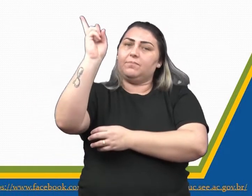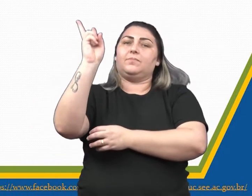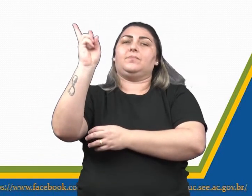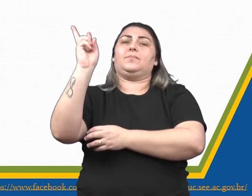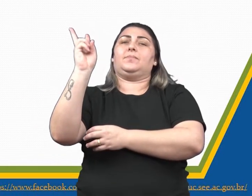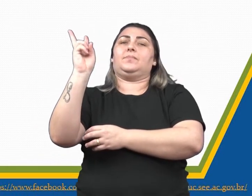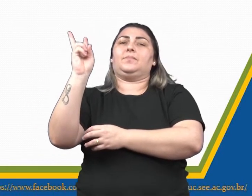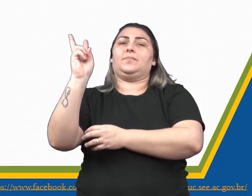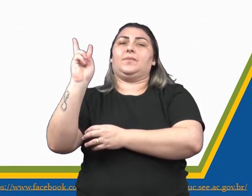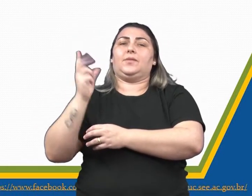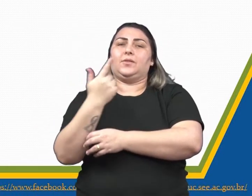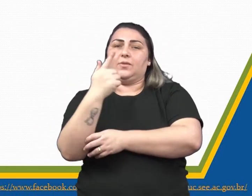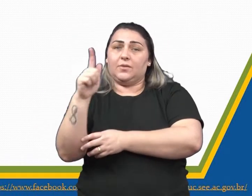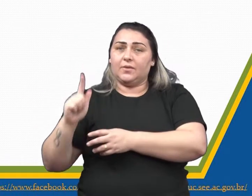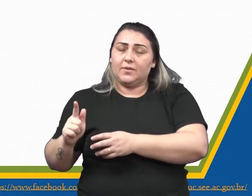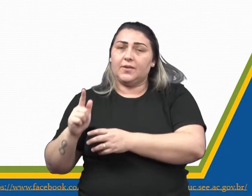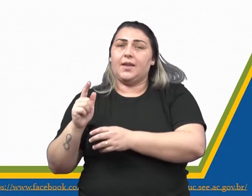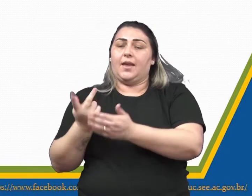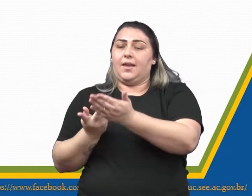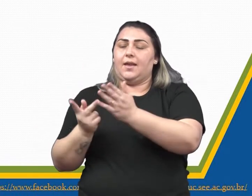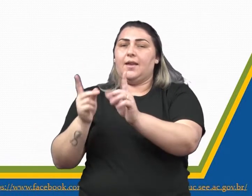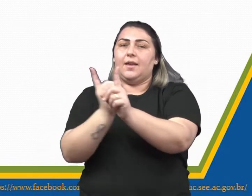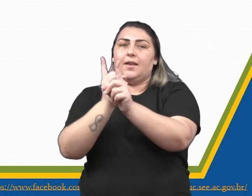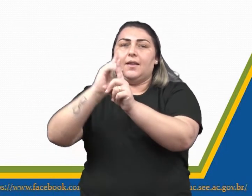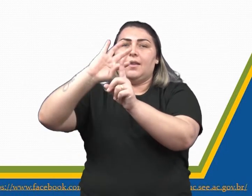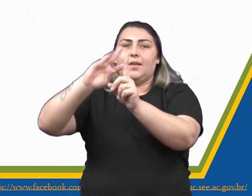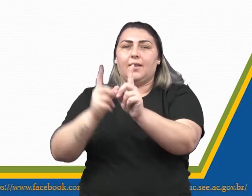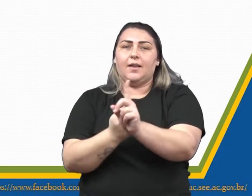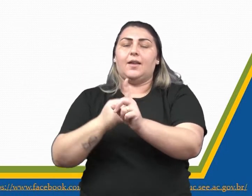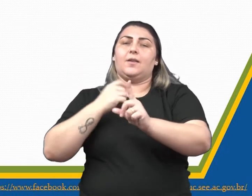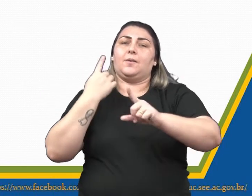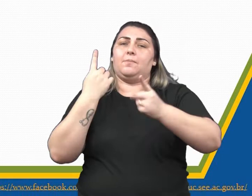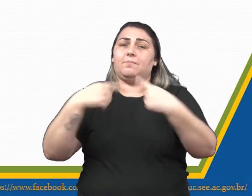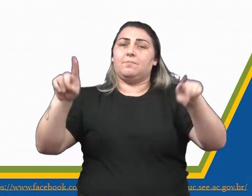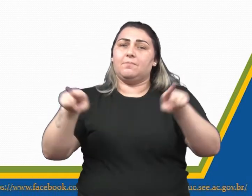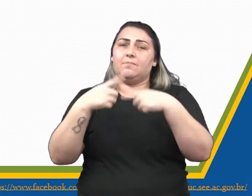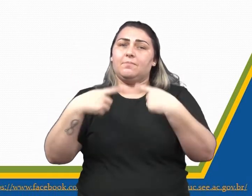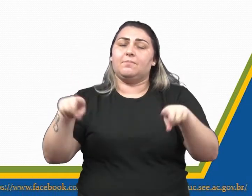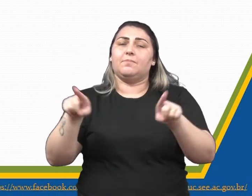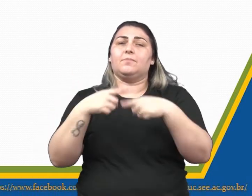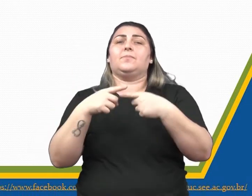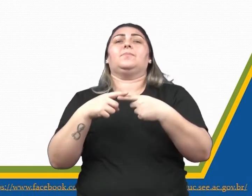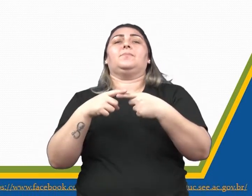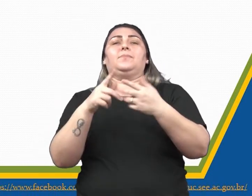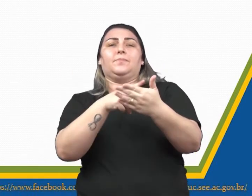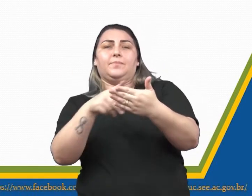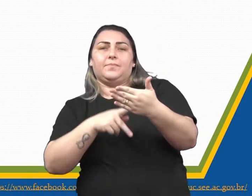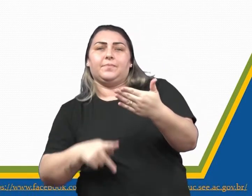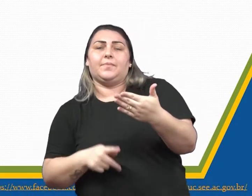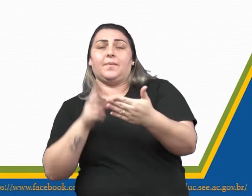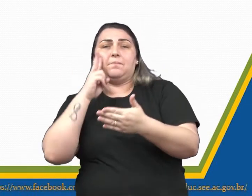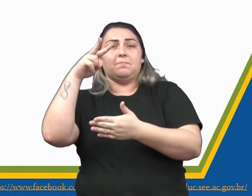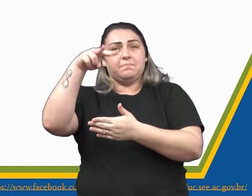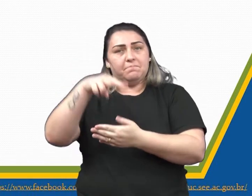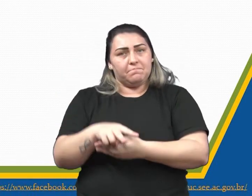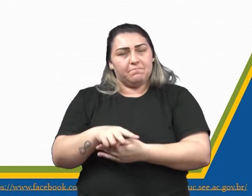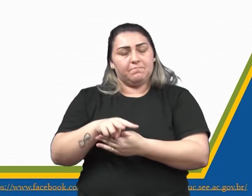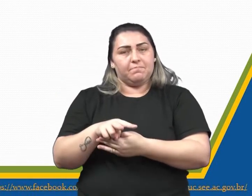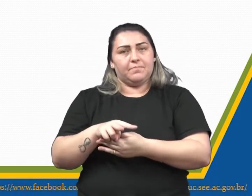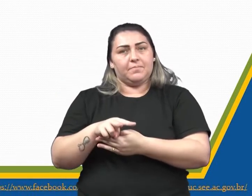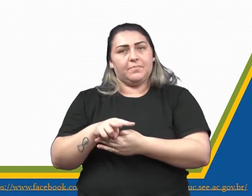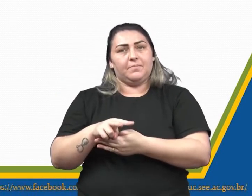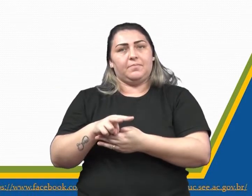aspectos geométricos e a arte, como música, poesia, arte plásticas. Como se vê, né,